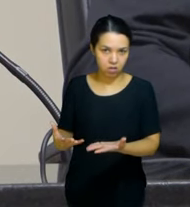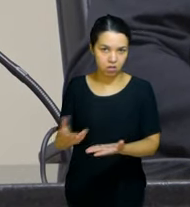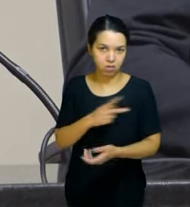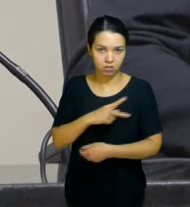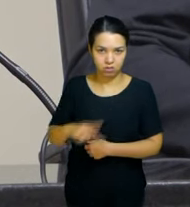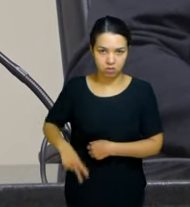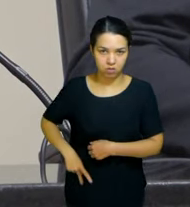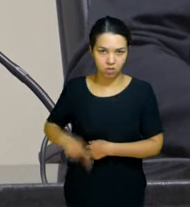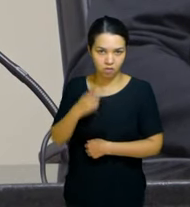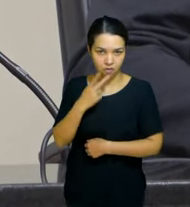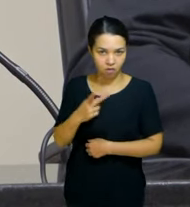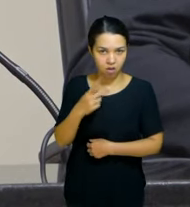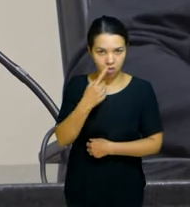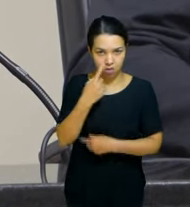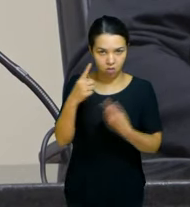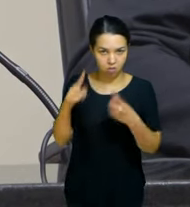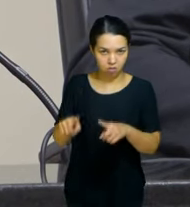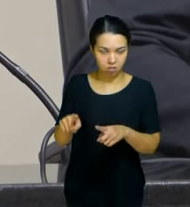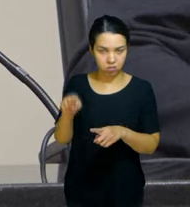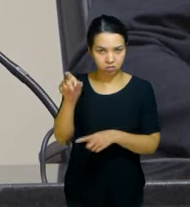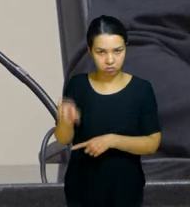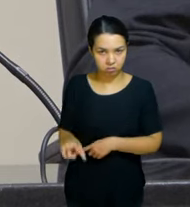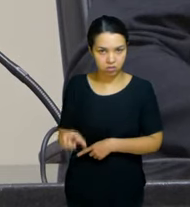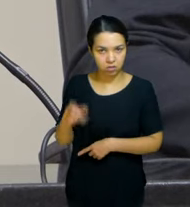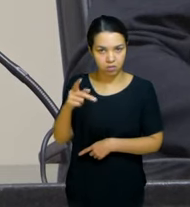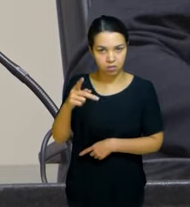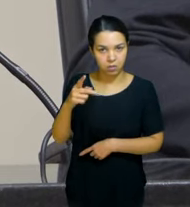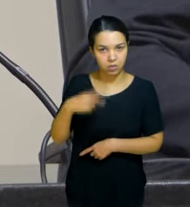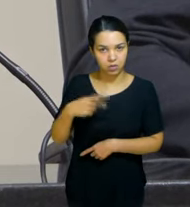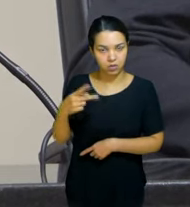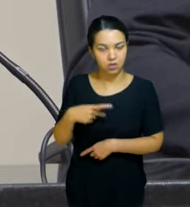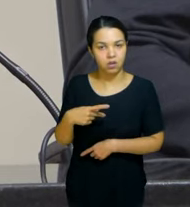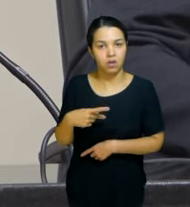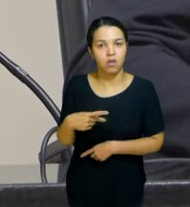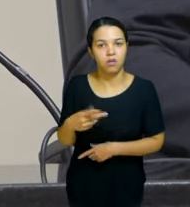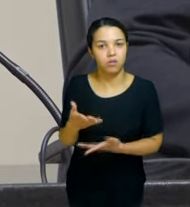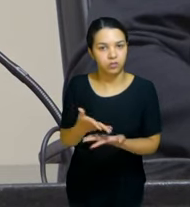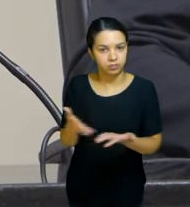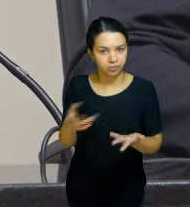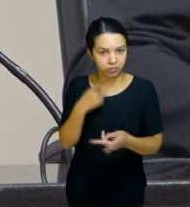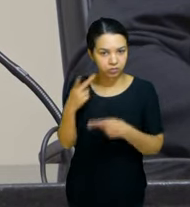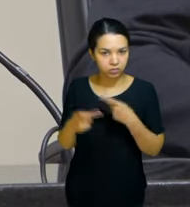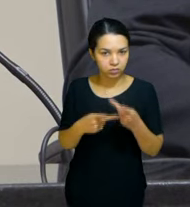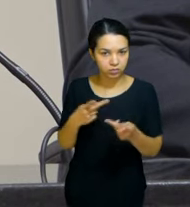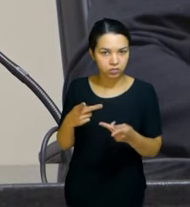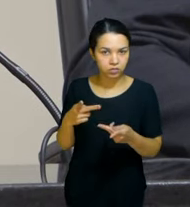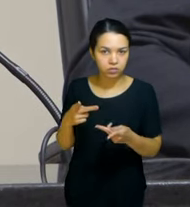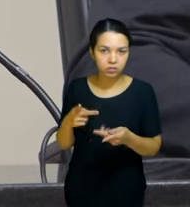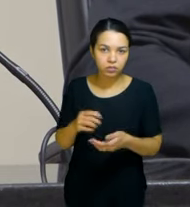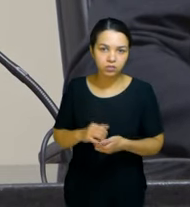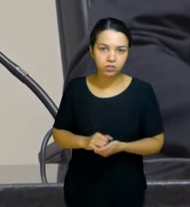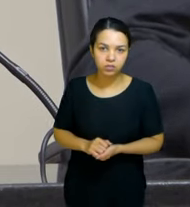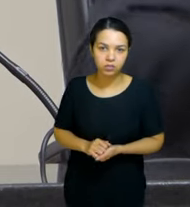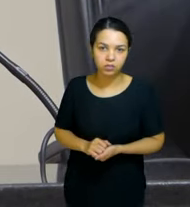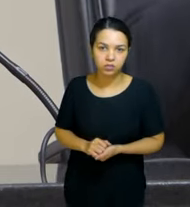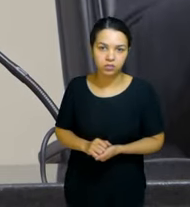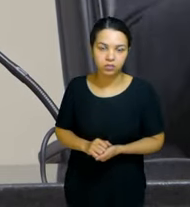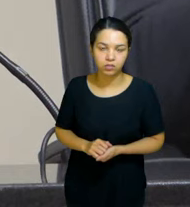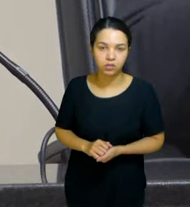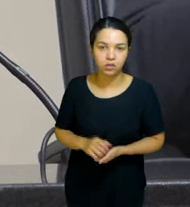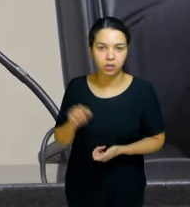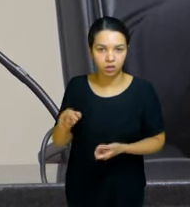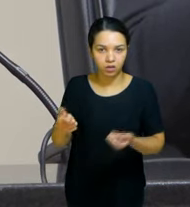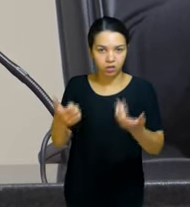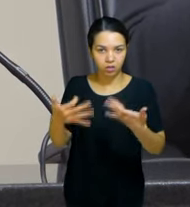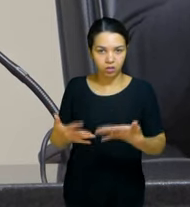Quero falar isso com muito respeito. Estou dando razão a vocês, como ouvi aquele senhor... É o senhor que falou que tem